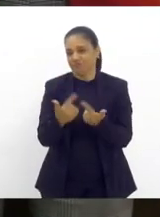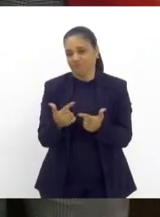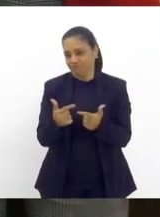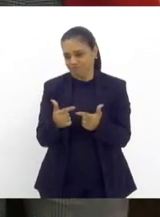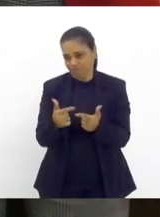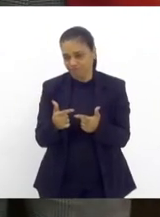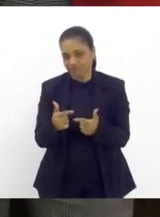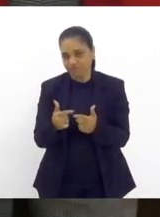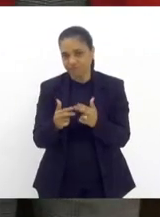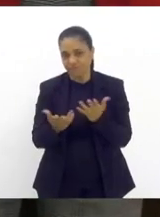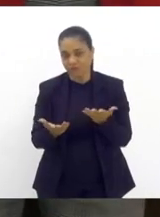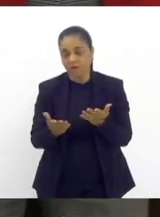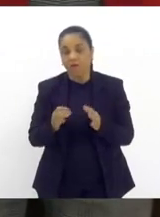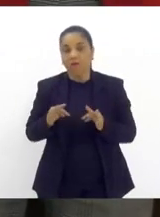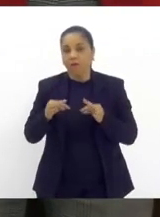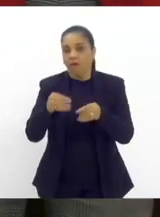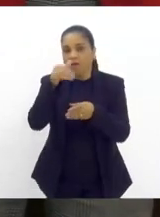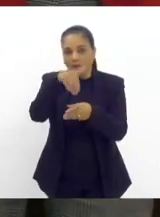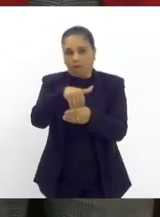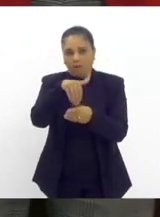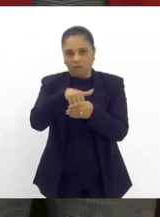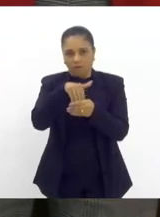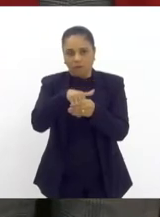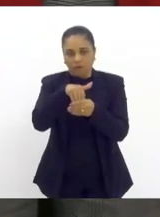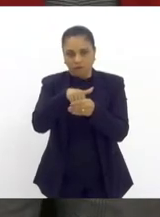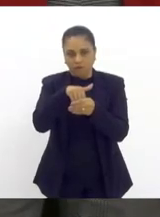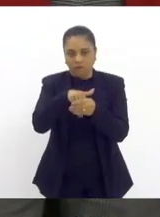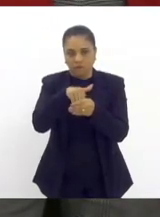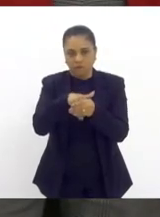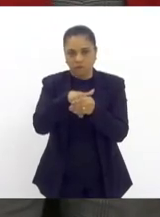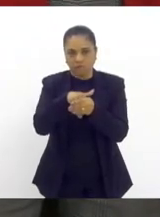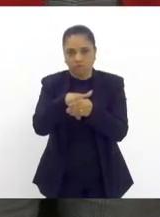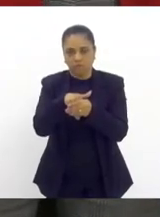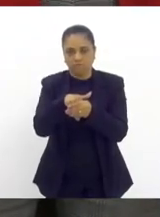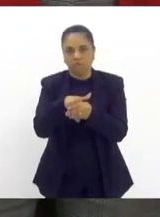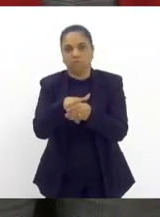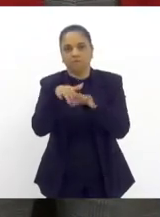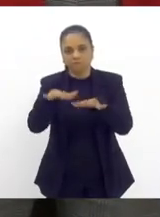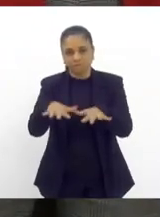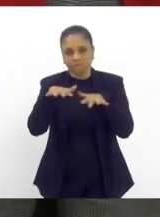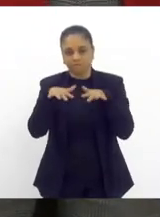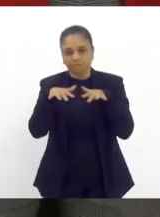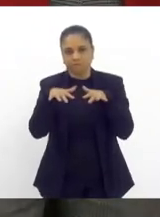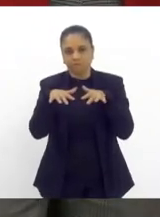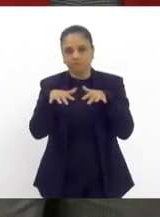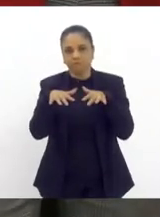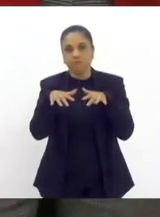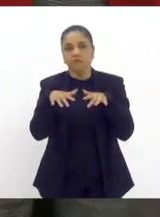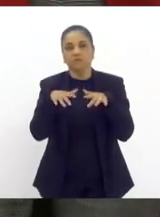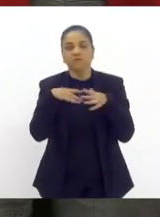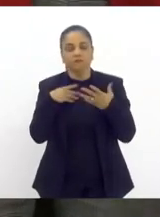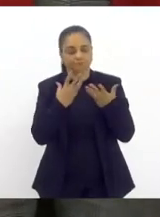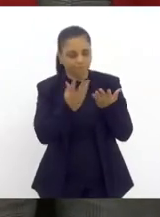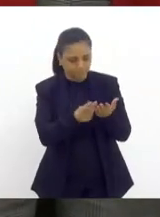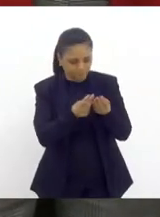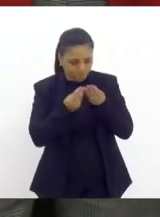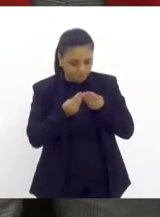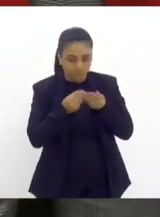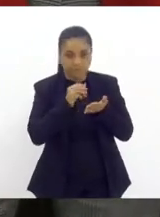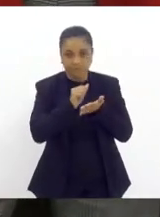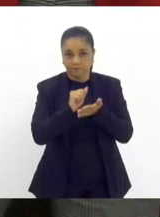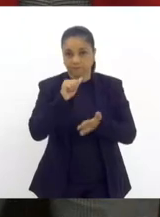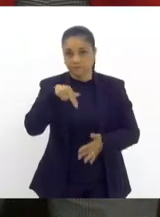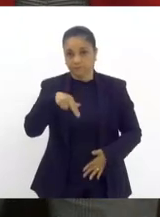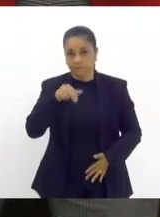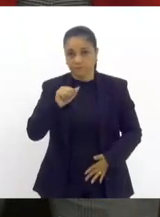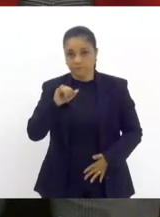votações presidente que acontecem aqui simbolicamente se vossa excelência é pegar os anéis da casa vai constar o voto